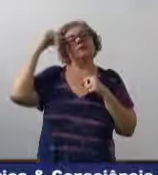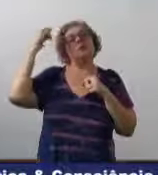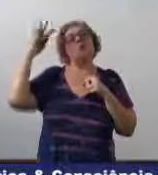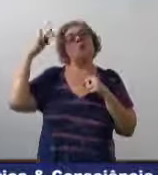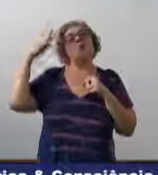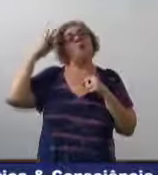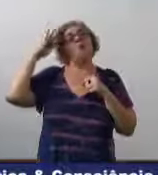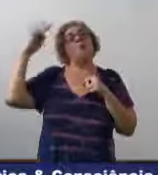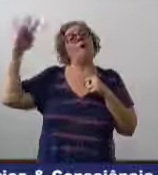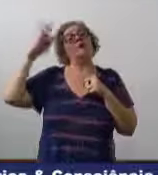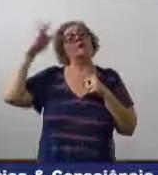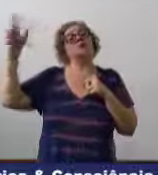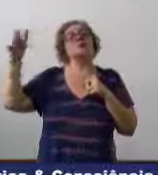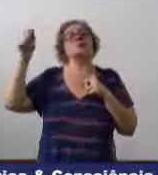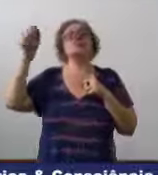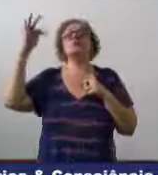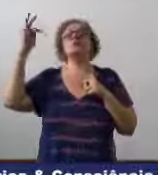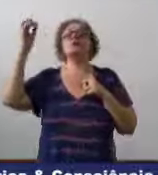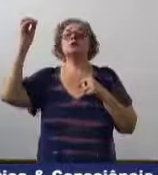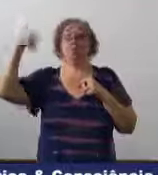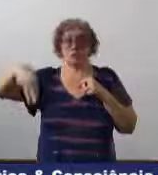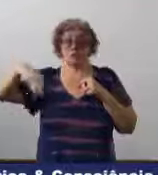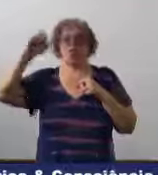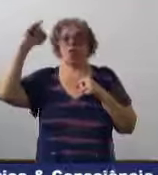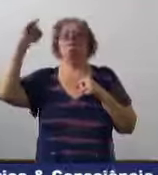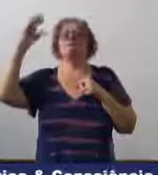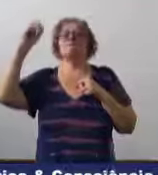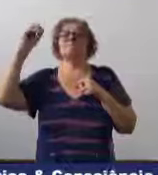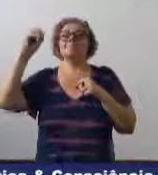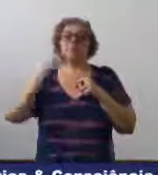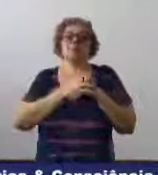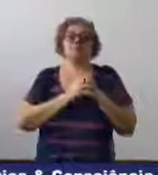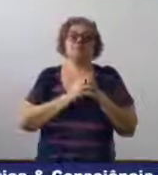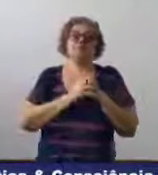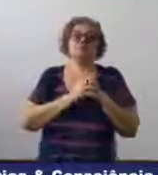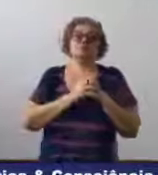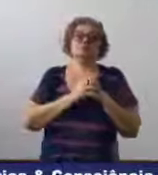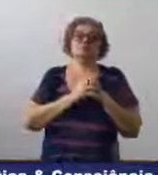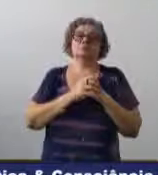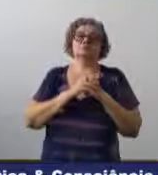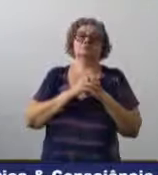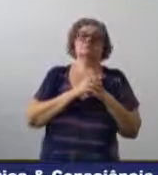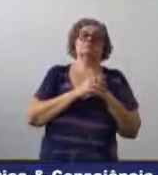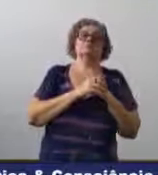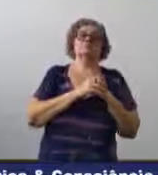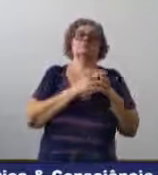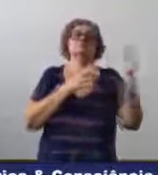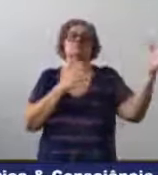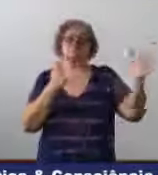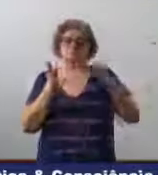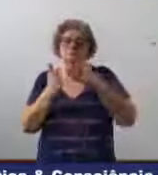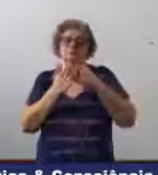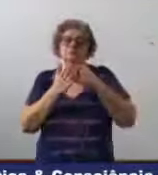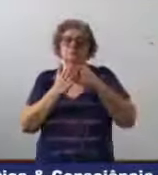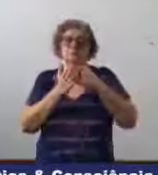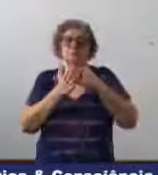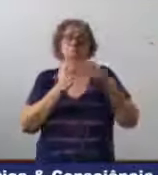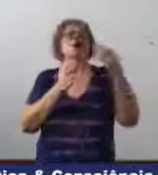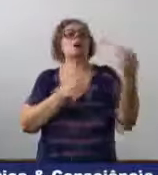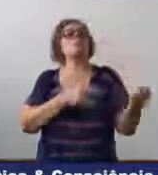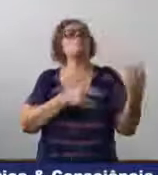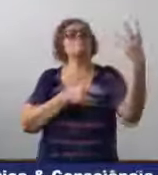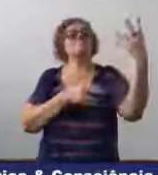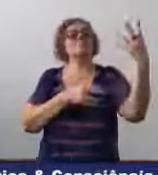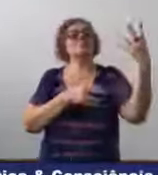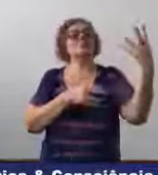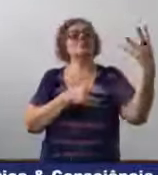a teoria atômica de Demócrito e Leucipo. Conceberam, e aí era a ideia